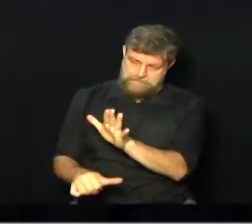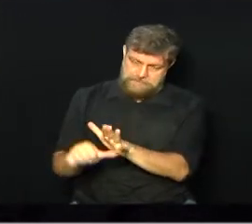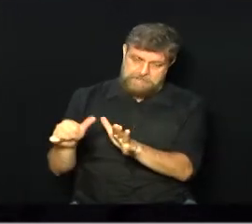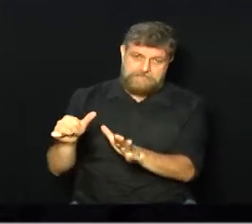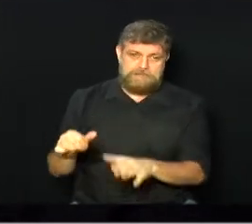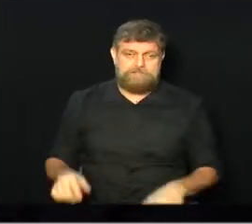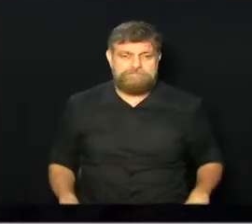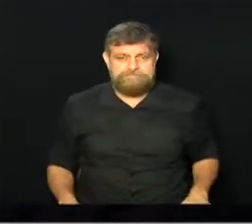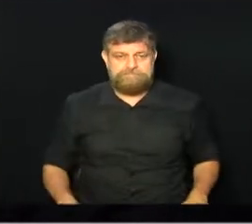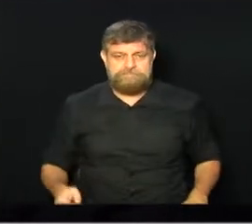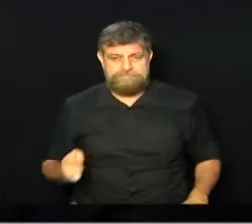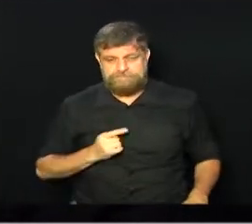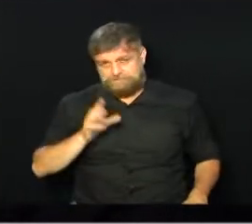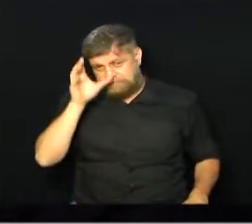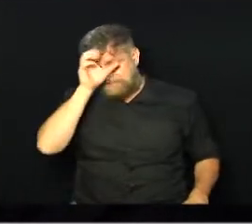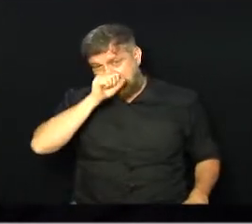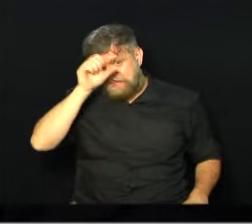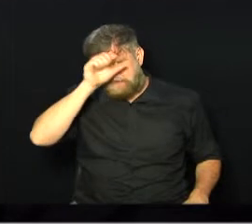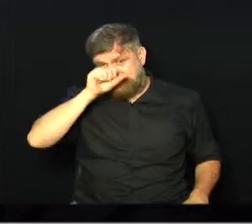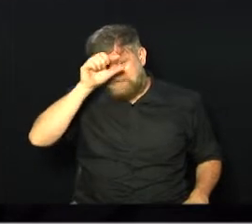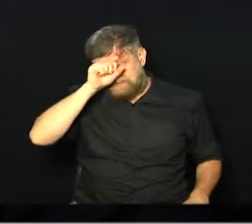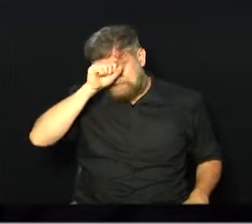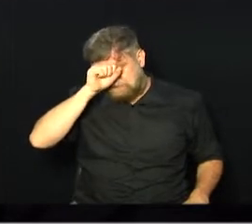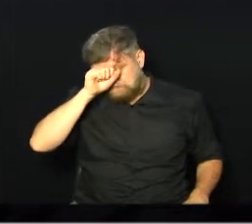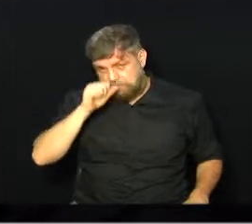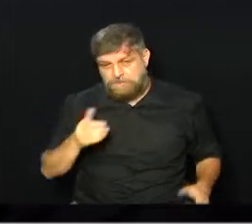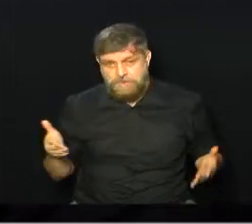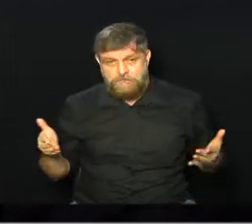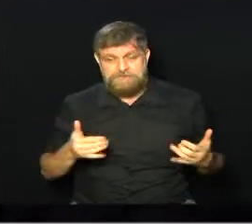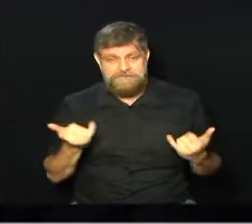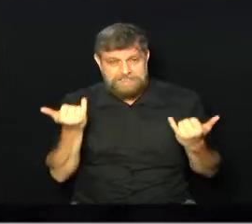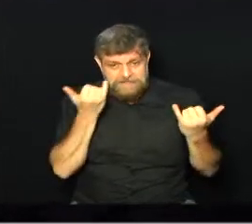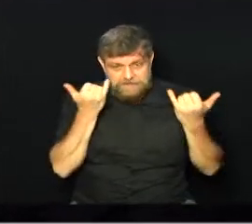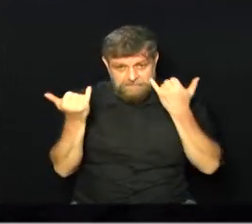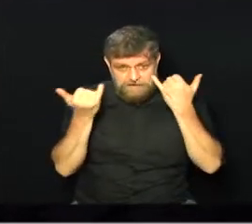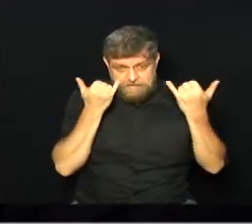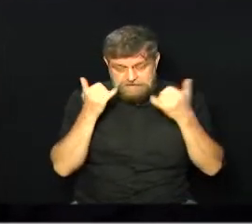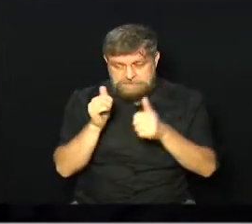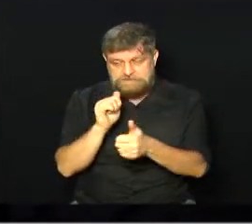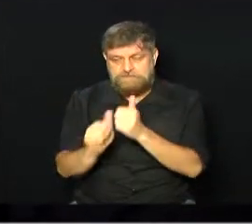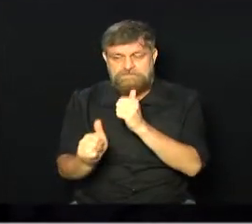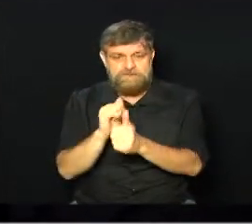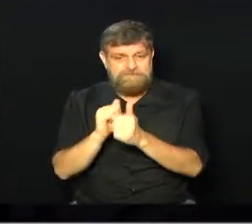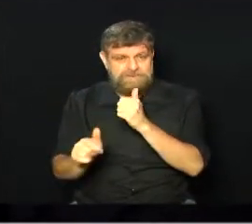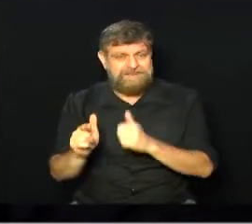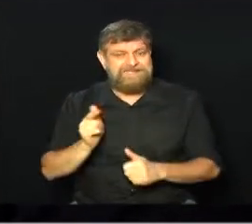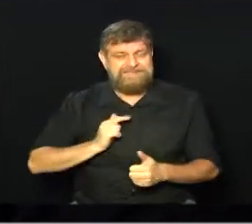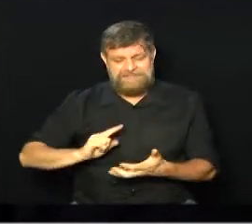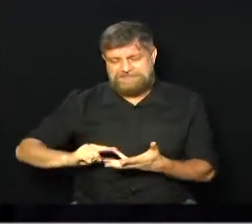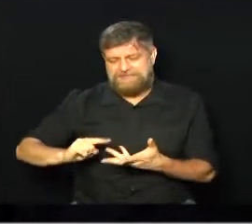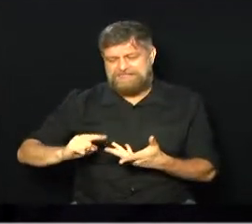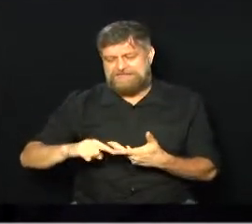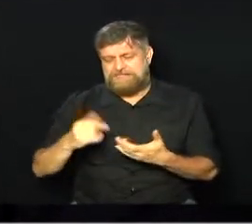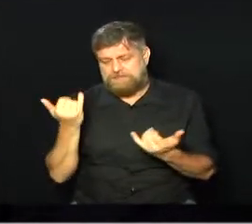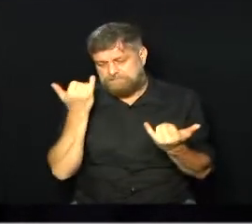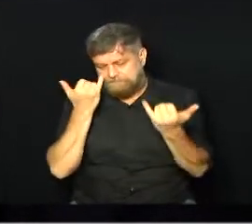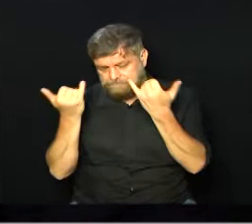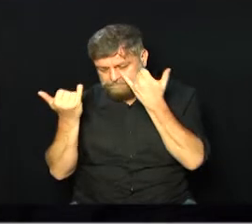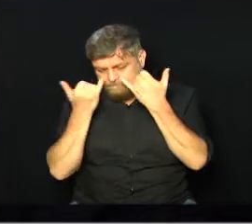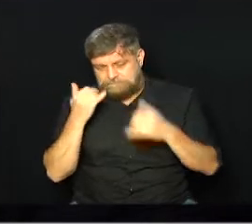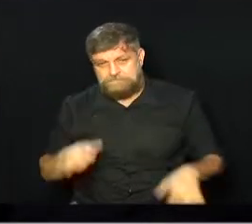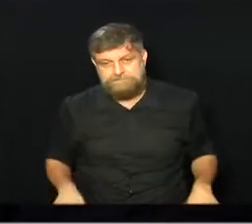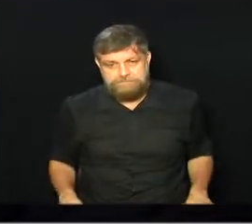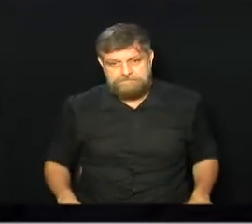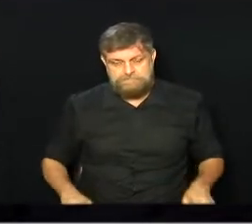Às vezes, você está aprendendo com seus jogadores, e hoje tem muitas informações, né? Futebol tem muitas informações. Então, os jogadores